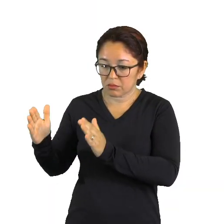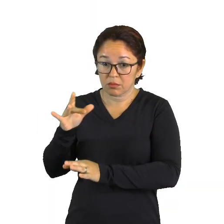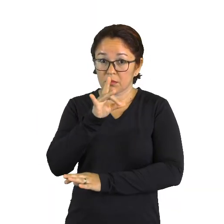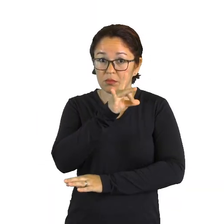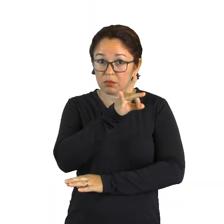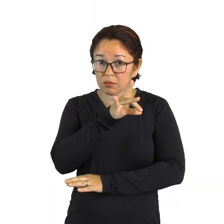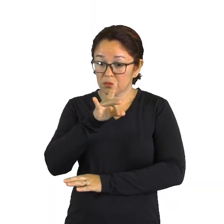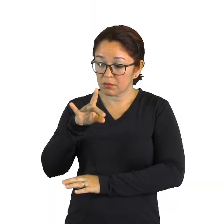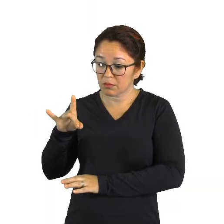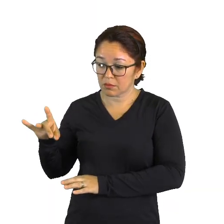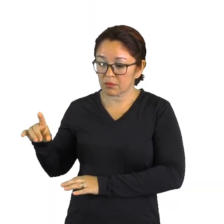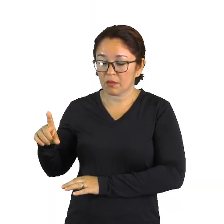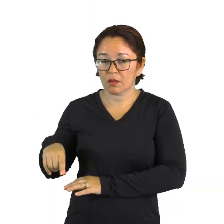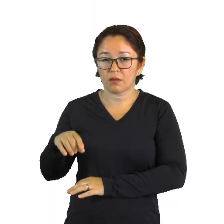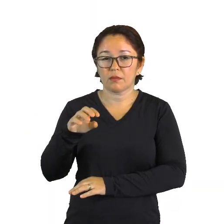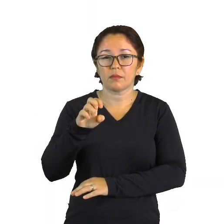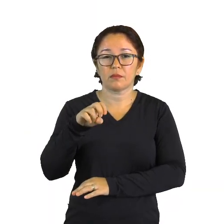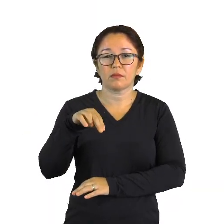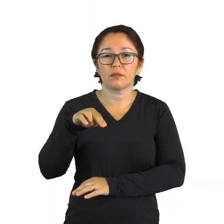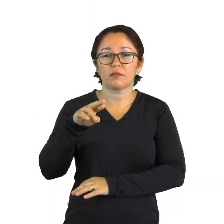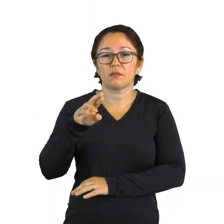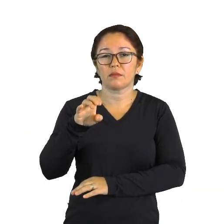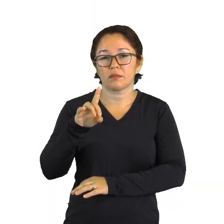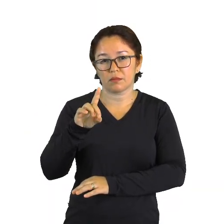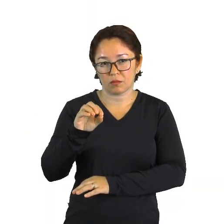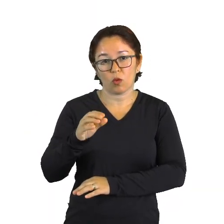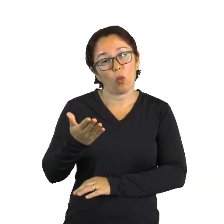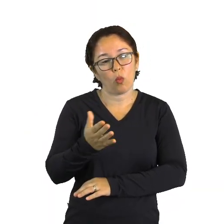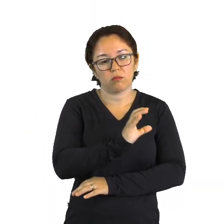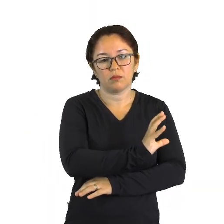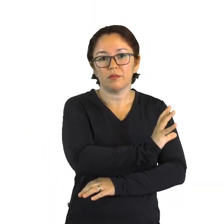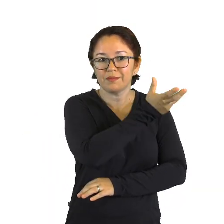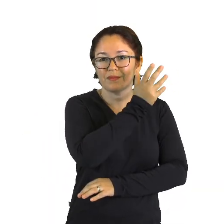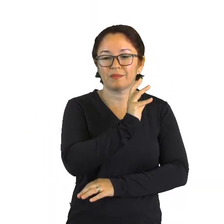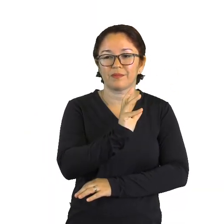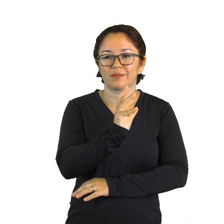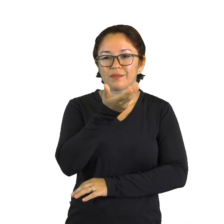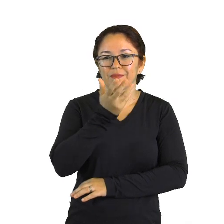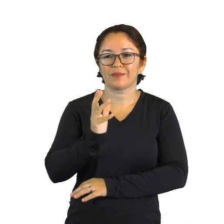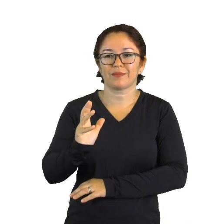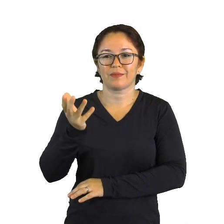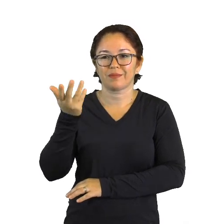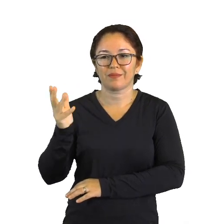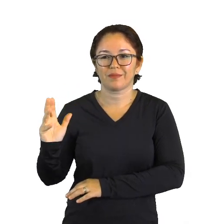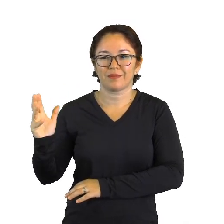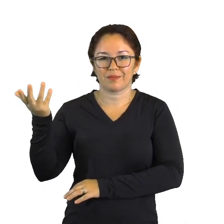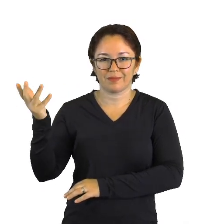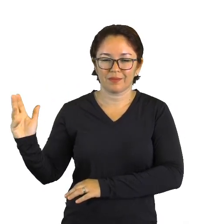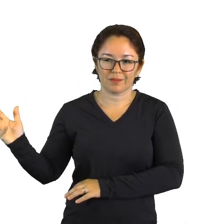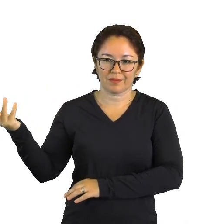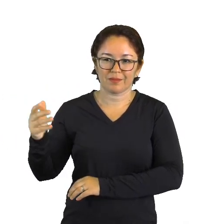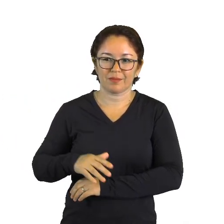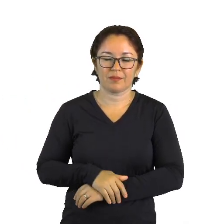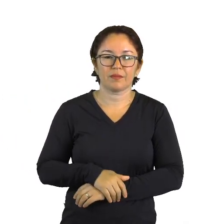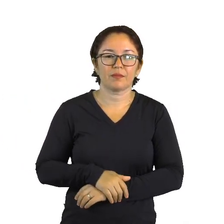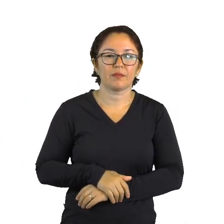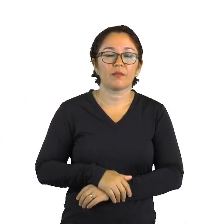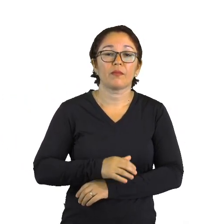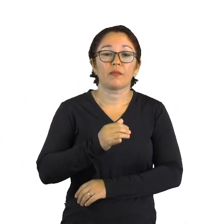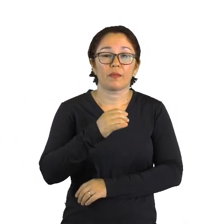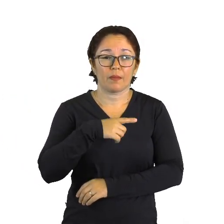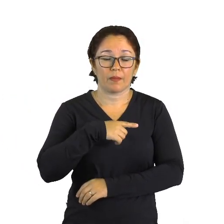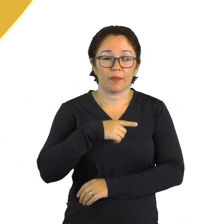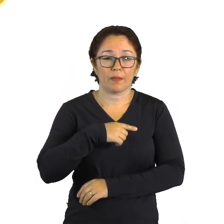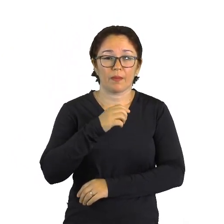história da menina bonita do laço de fita, o enredo ele é linear. Mas o que é um enredo linear? Vamos